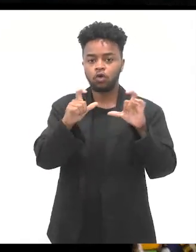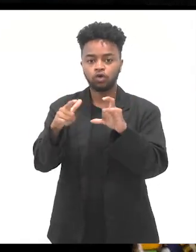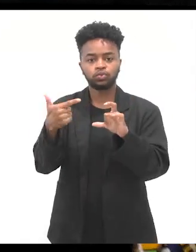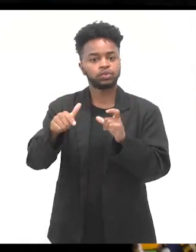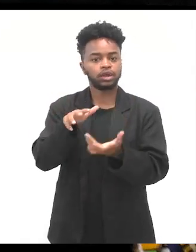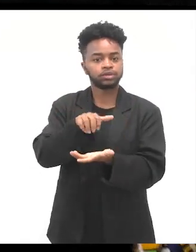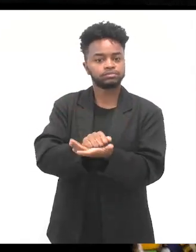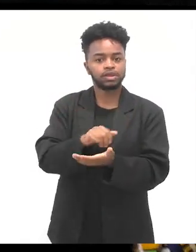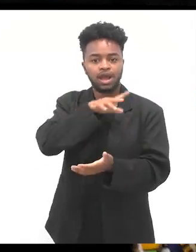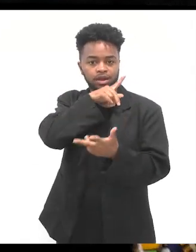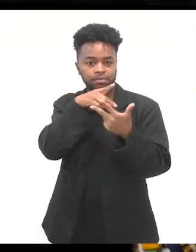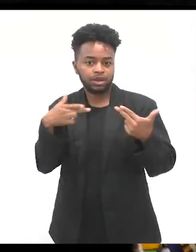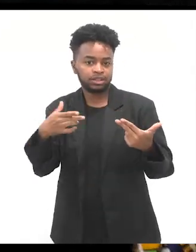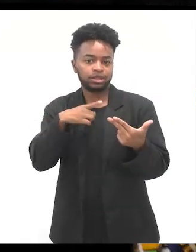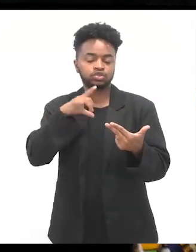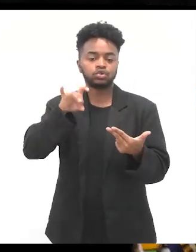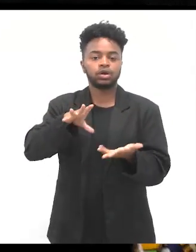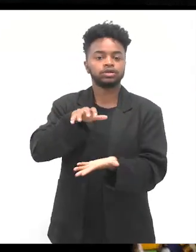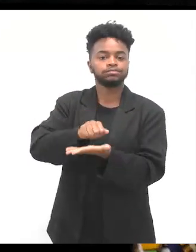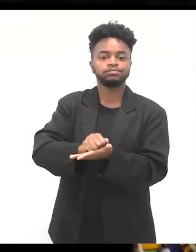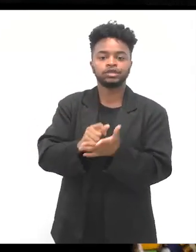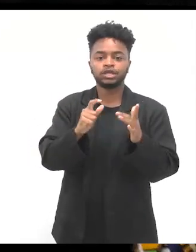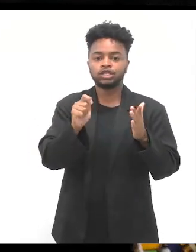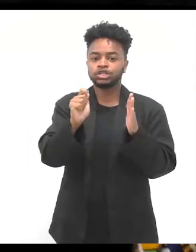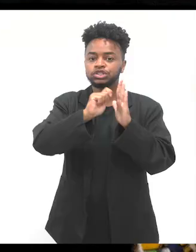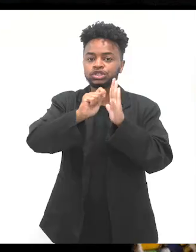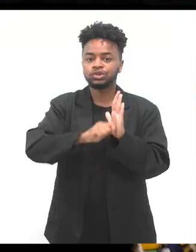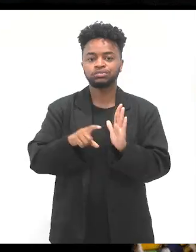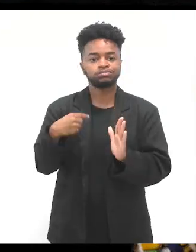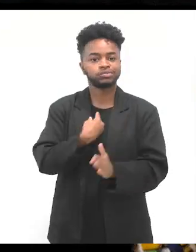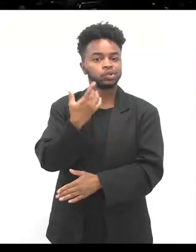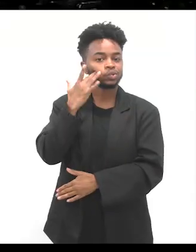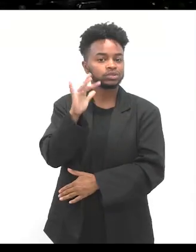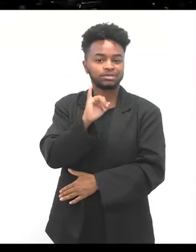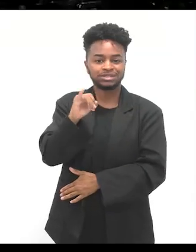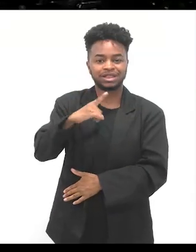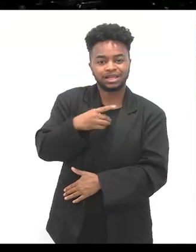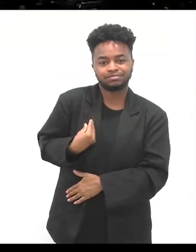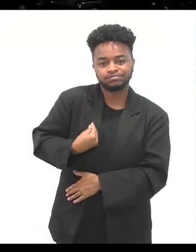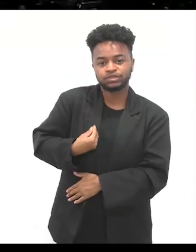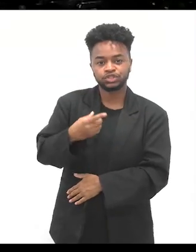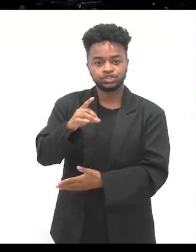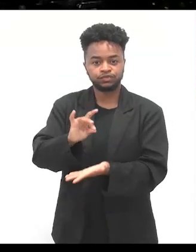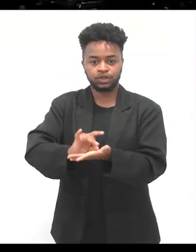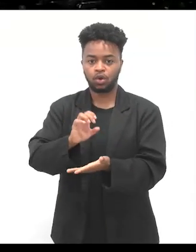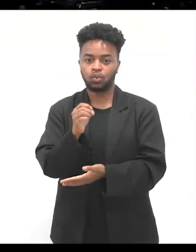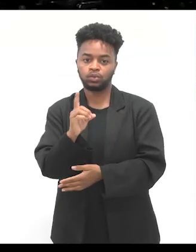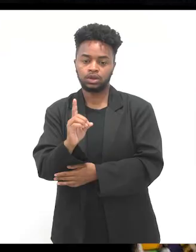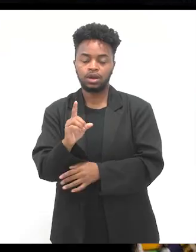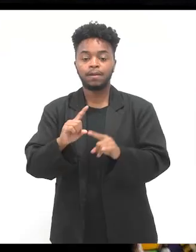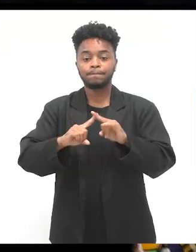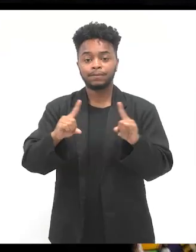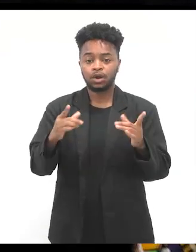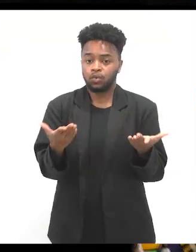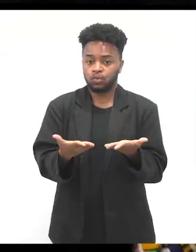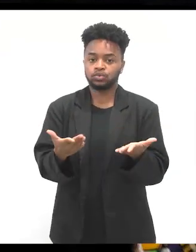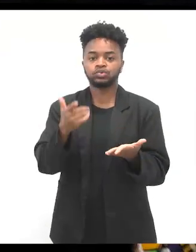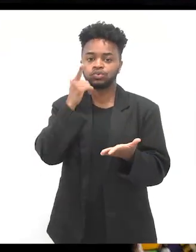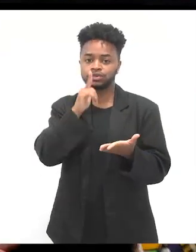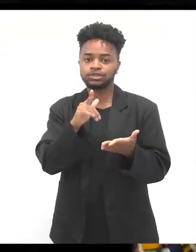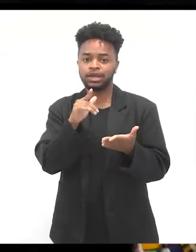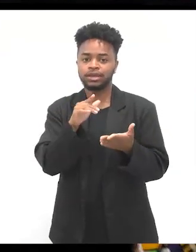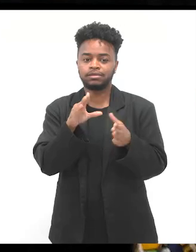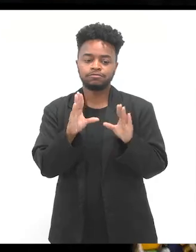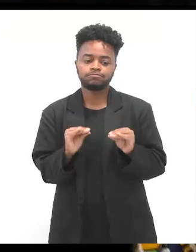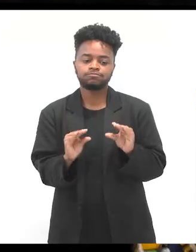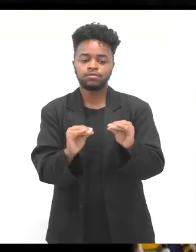foto, não tem registro de animal, só tem escrito. A gente não sabe se existia ali ou não, entendeu? Às vezes cria uma certa dúvida. Quando tem o exemplar físico, a